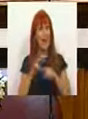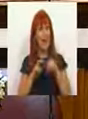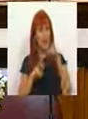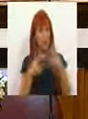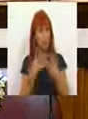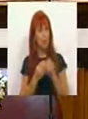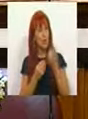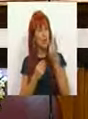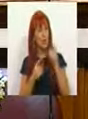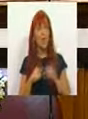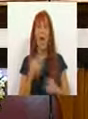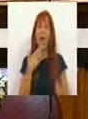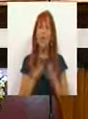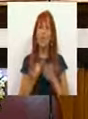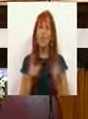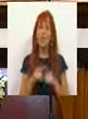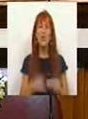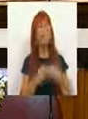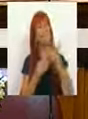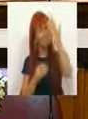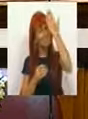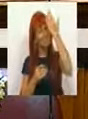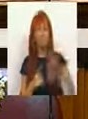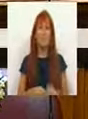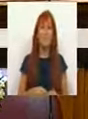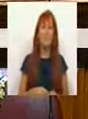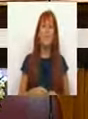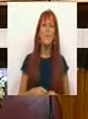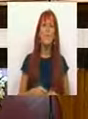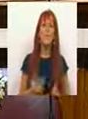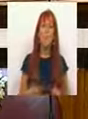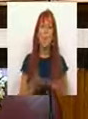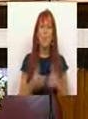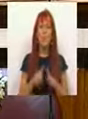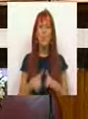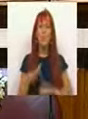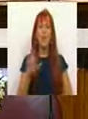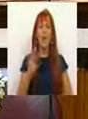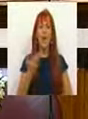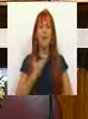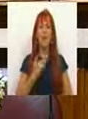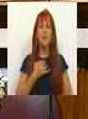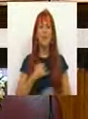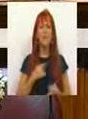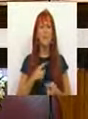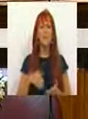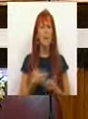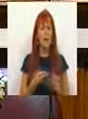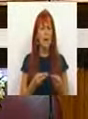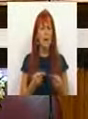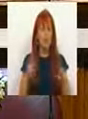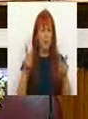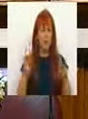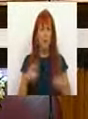presente connosco, e aproveitando para cumprimentá-la, naturalmente. O Grupo Parlamentar do PSD leva estas